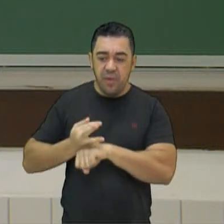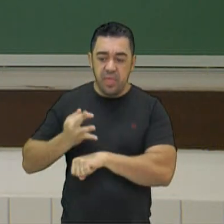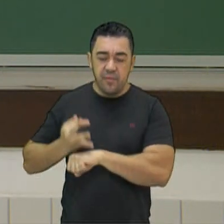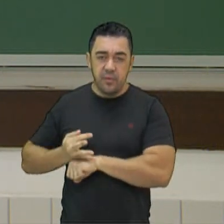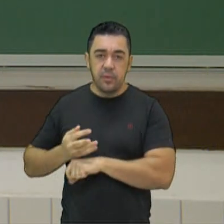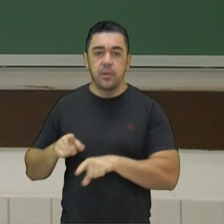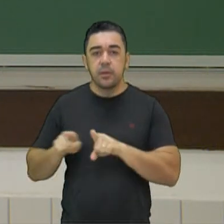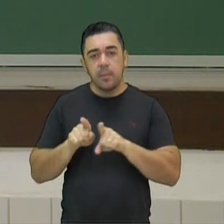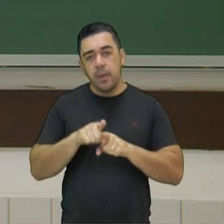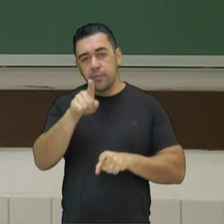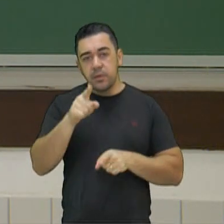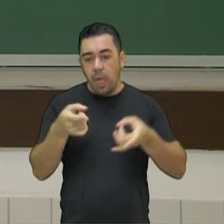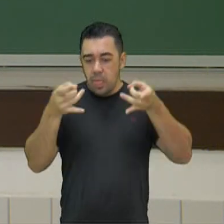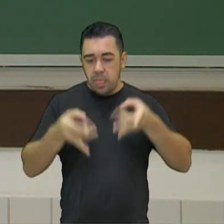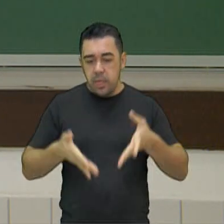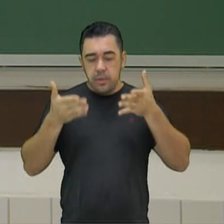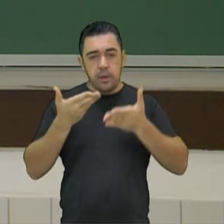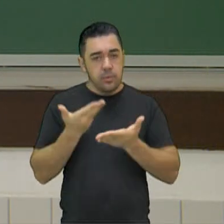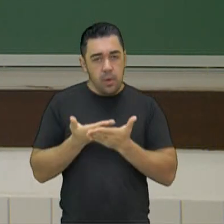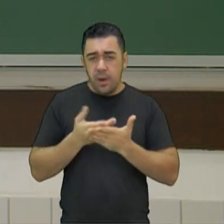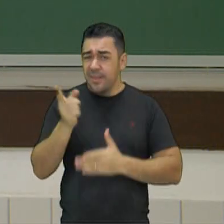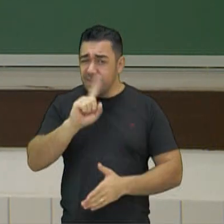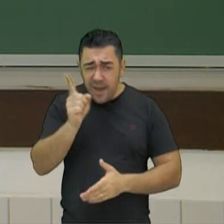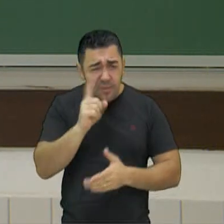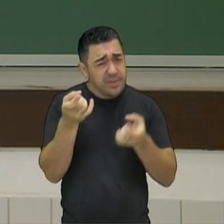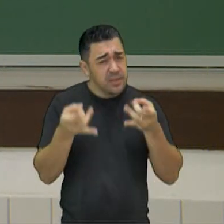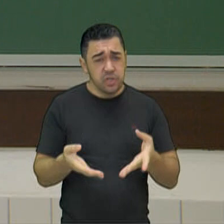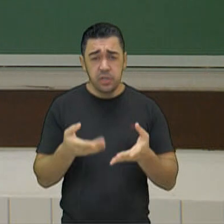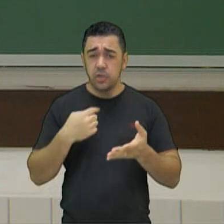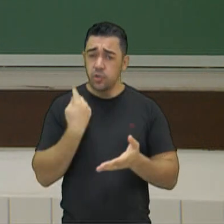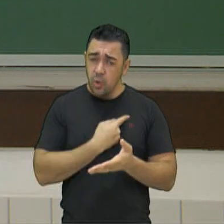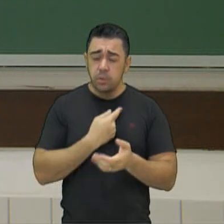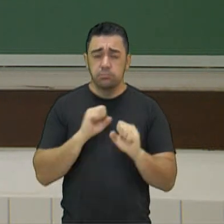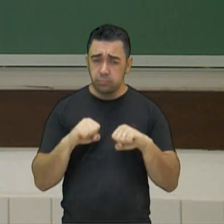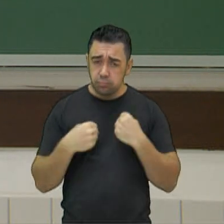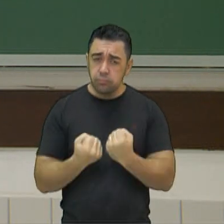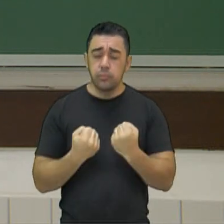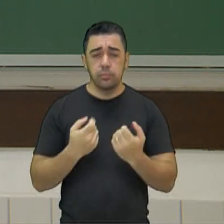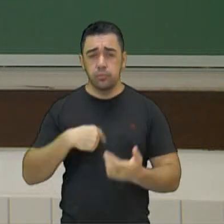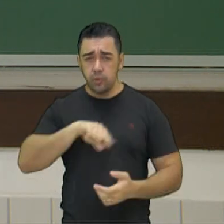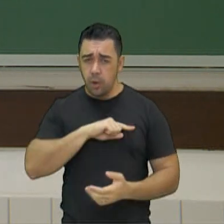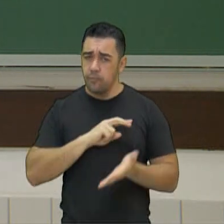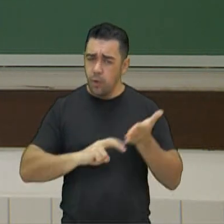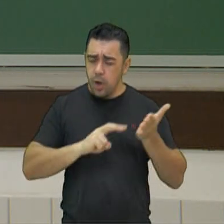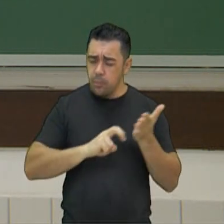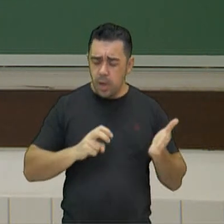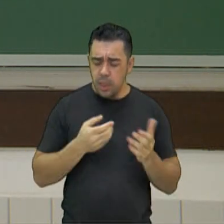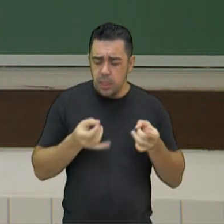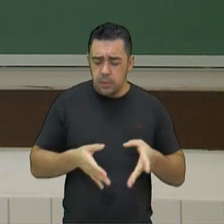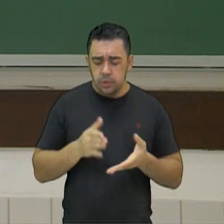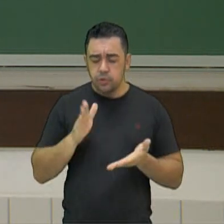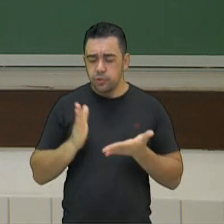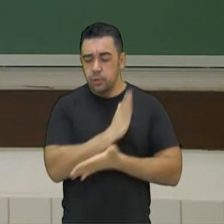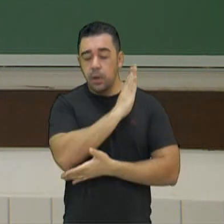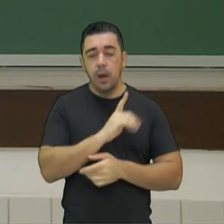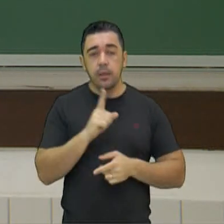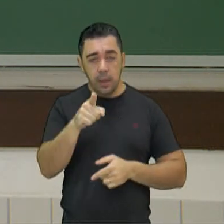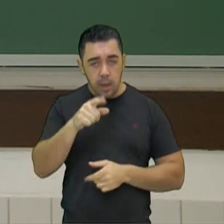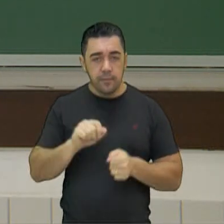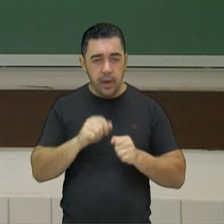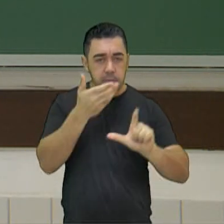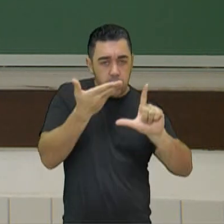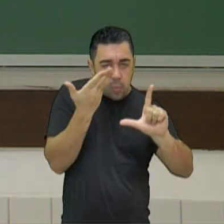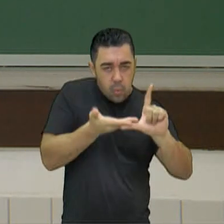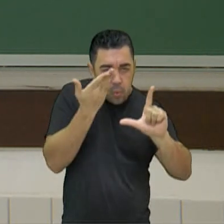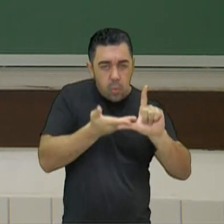procurado por desistência. Não vamos desistir. Desistir é uma palavra que não faz parte do nosso vocabulário, tá? Então façam as atividades no Class para